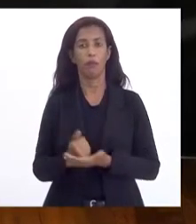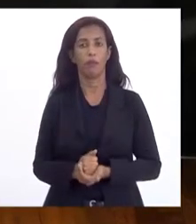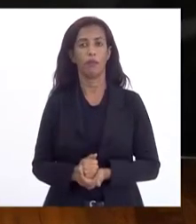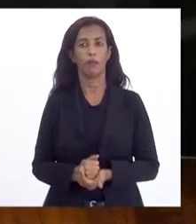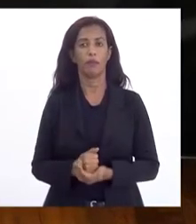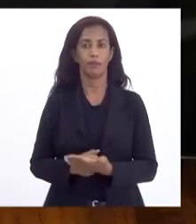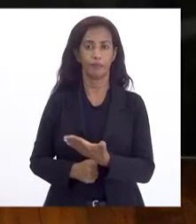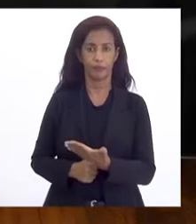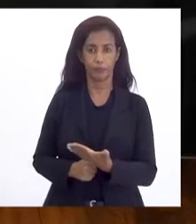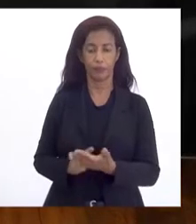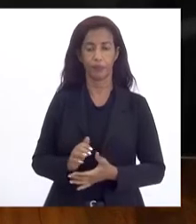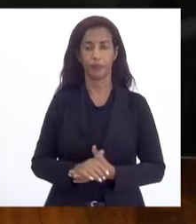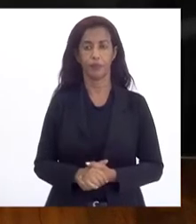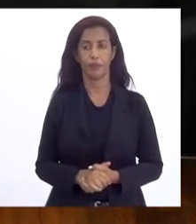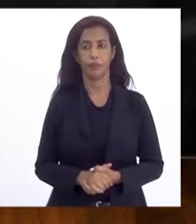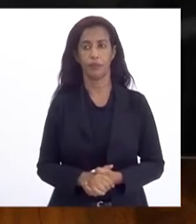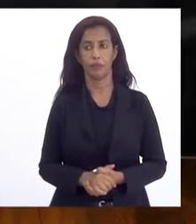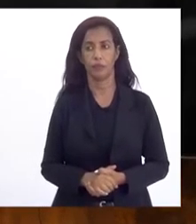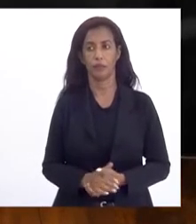Luiz Paulo.